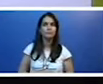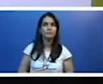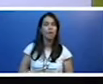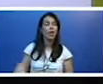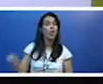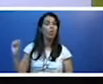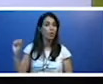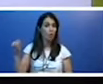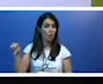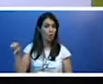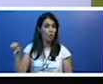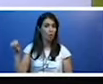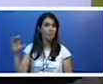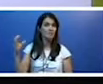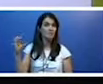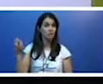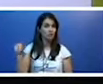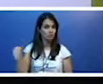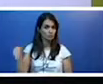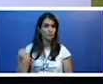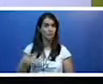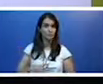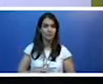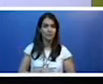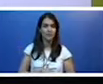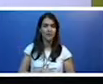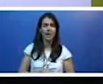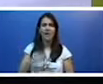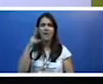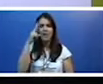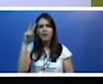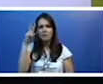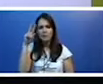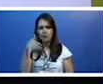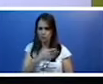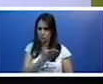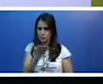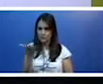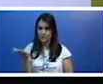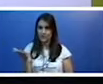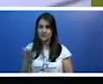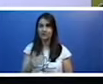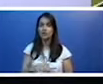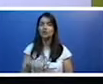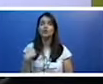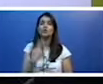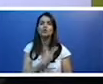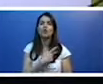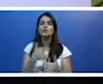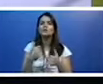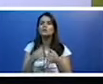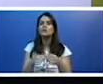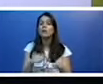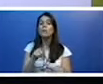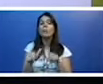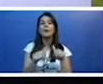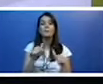D, quase 9. Lembrando que aqui nós estamos trabalhando